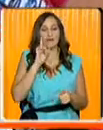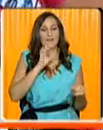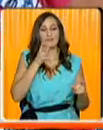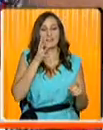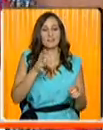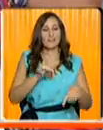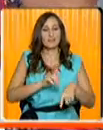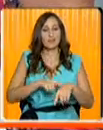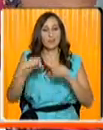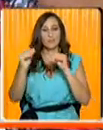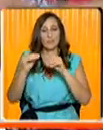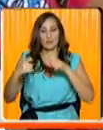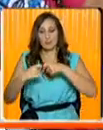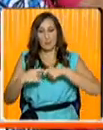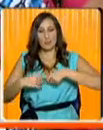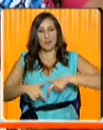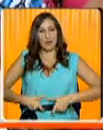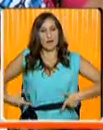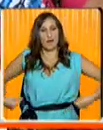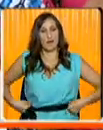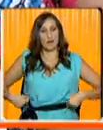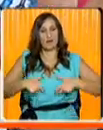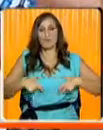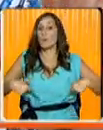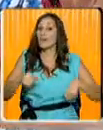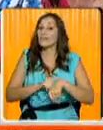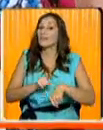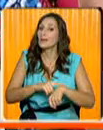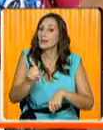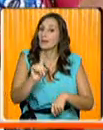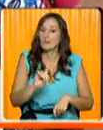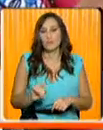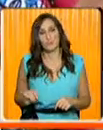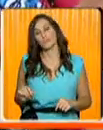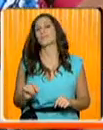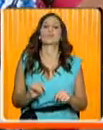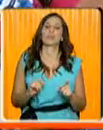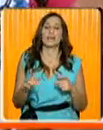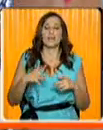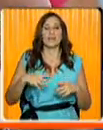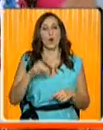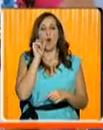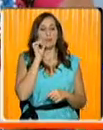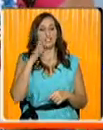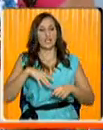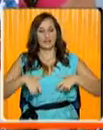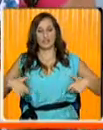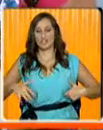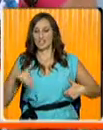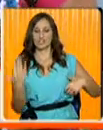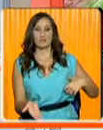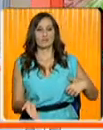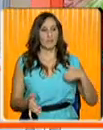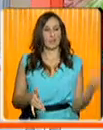que não tinham tempo para combinar a parte de cima e a parte de baixo. Depois queixavam-se que nós queríamos que a lingerie fosse para o chão o